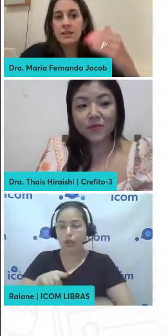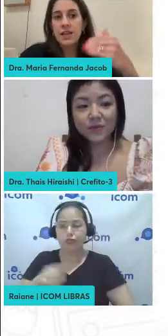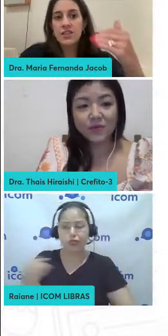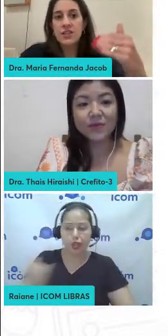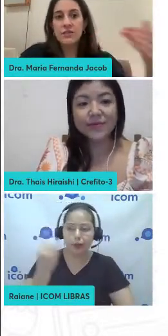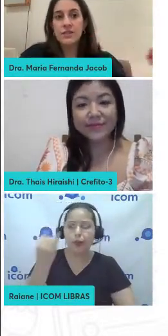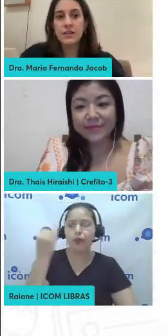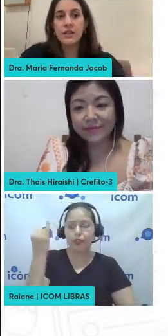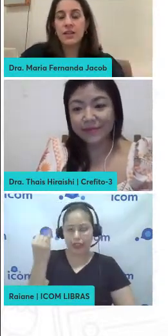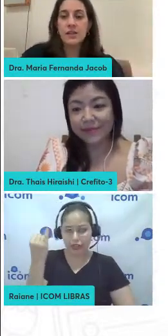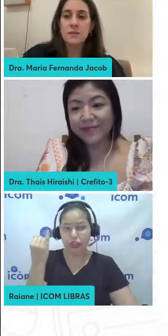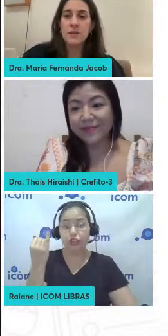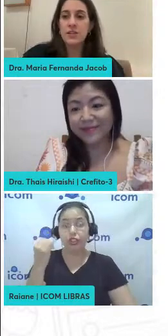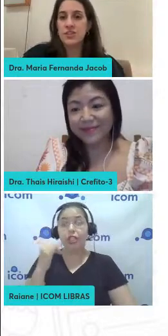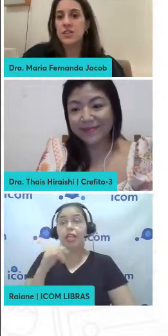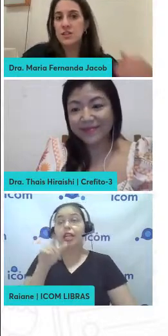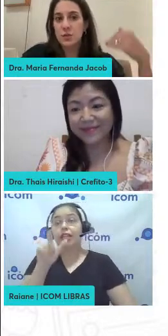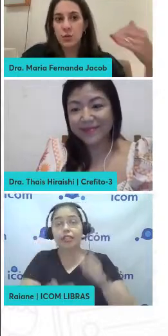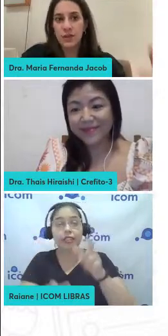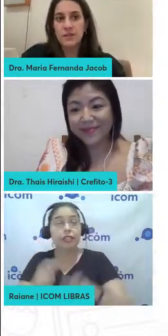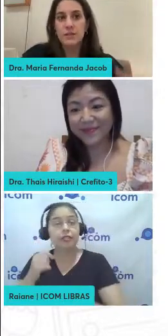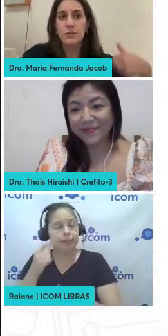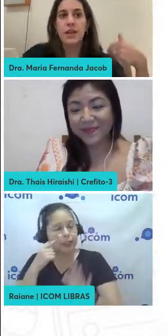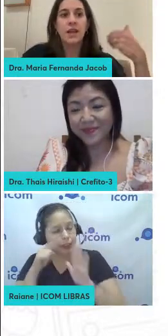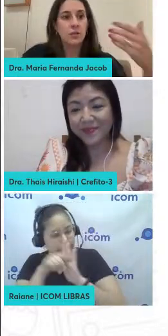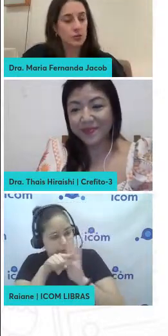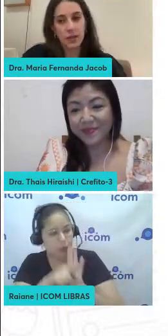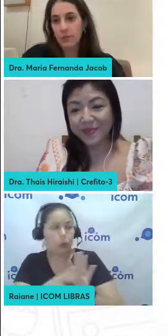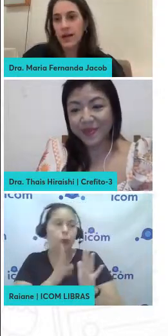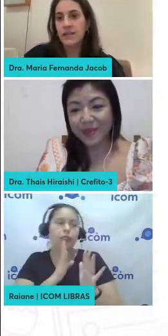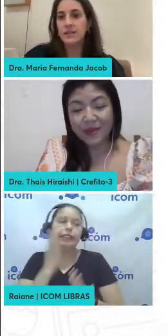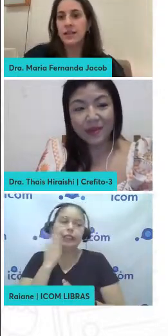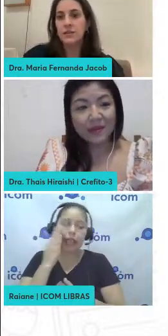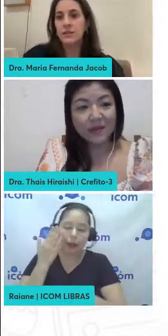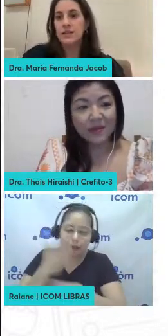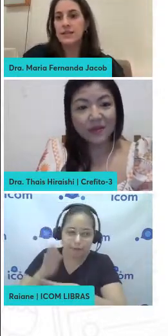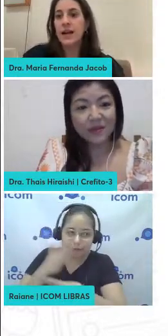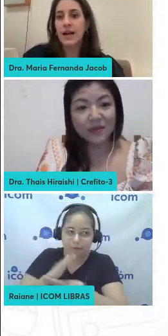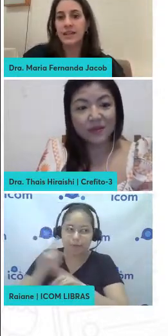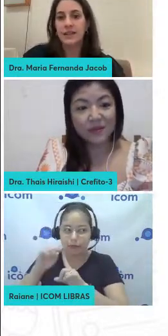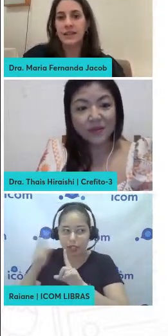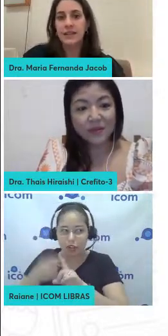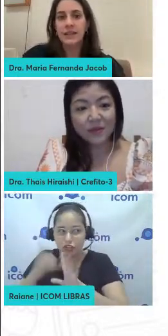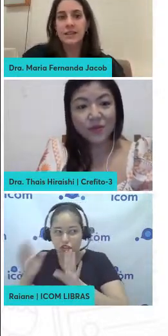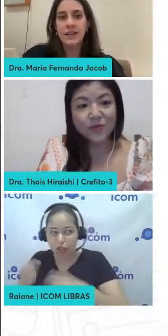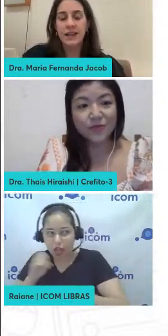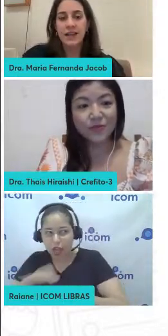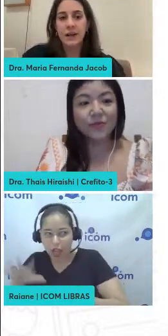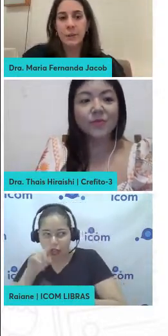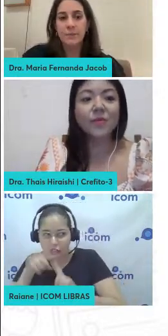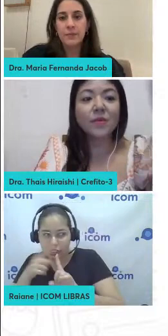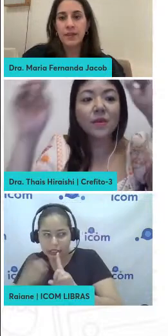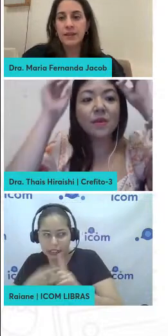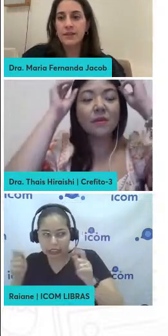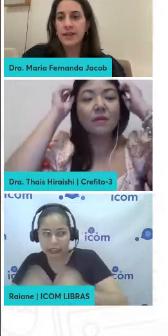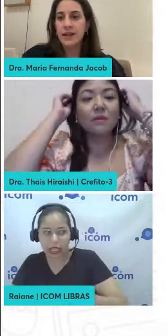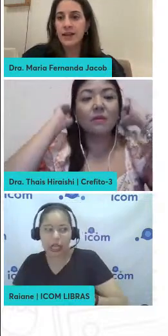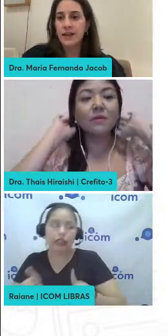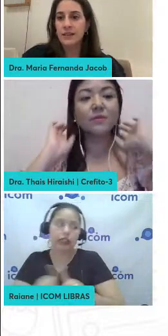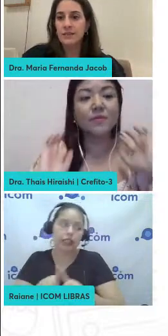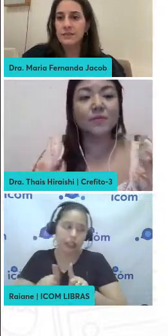sim, desde que você tenha a expertise, o conhecimento, ou trabalhe dentro desta área, né, da